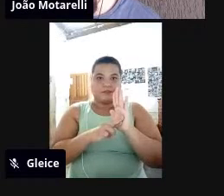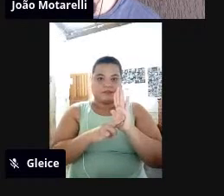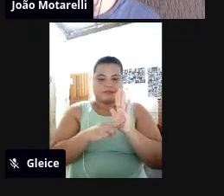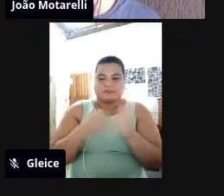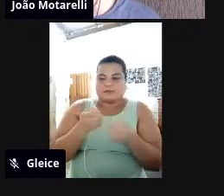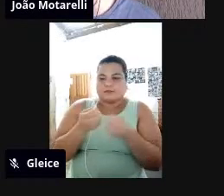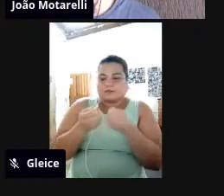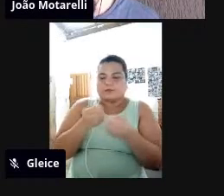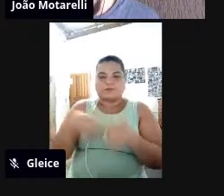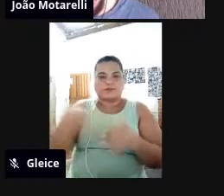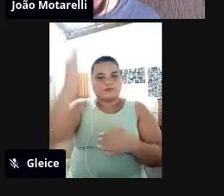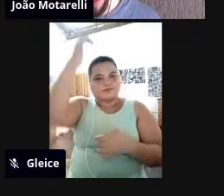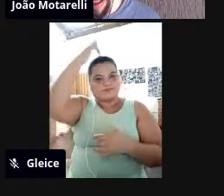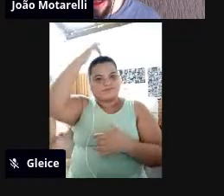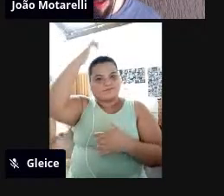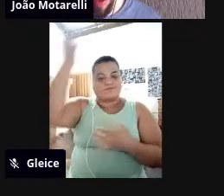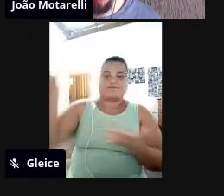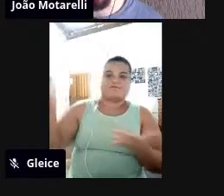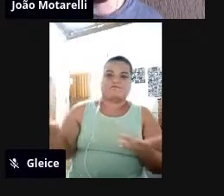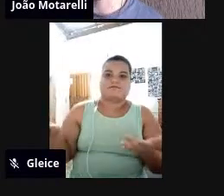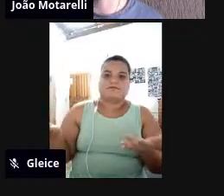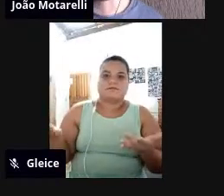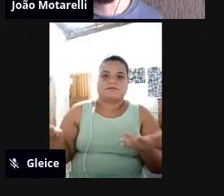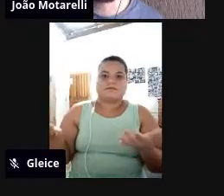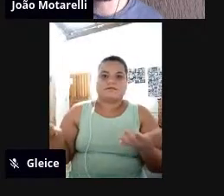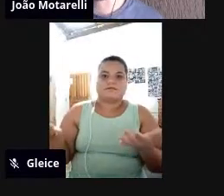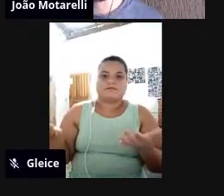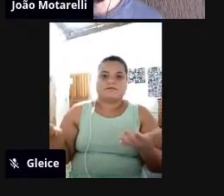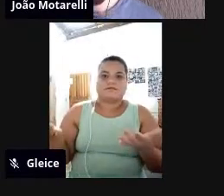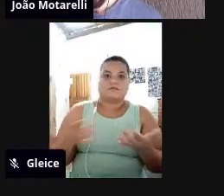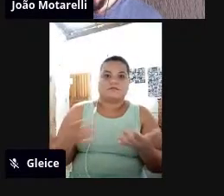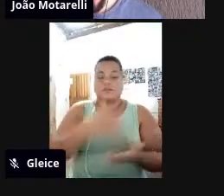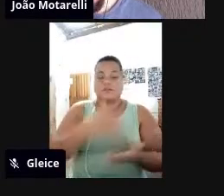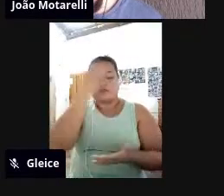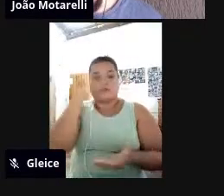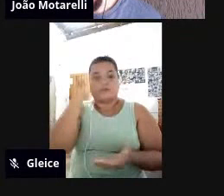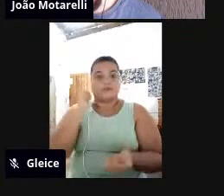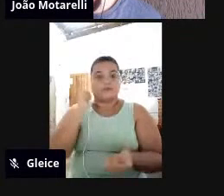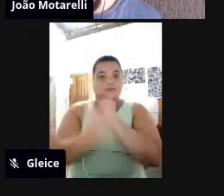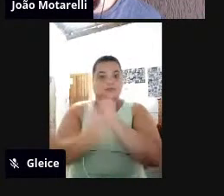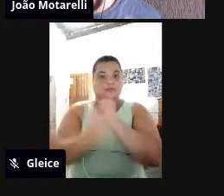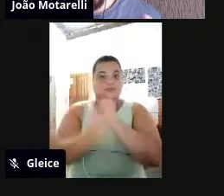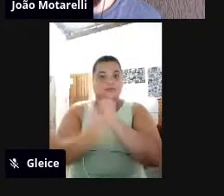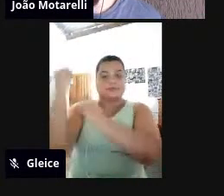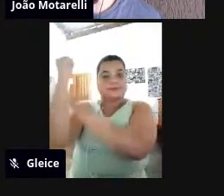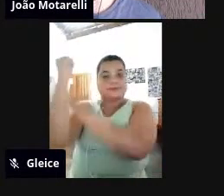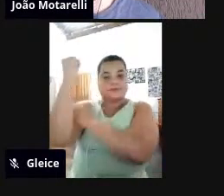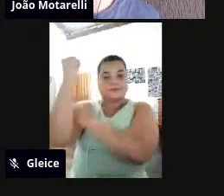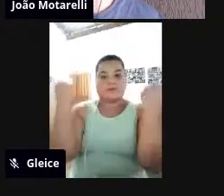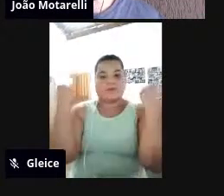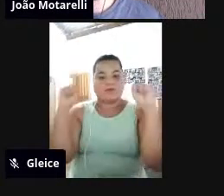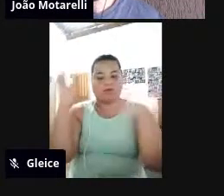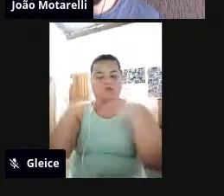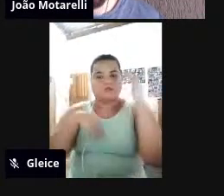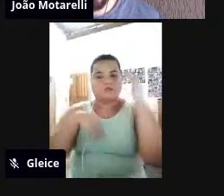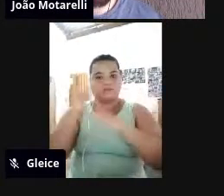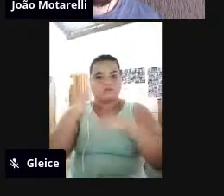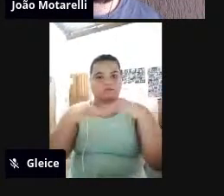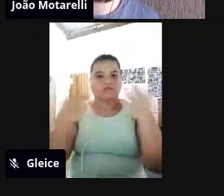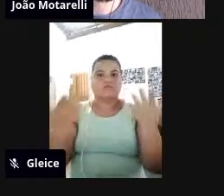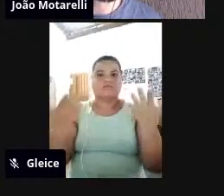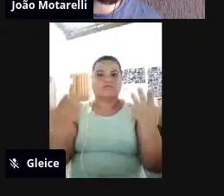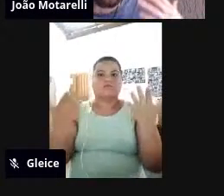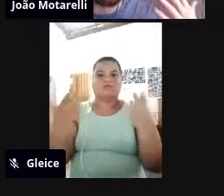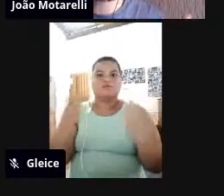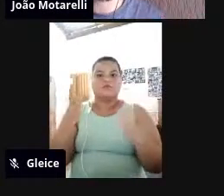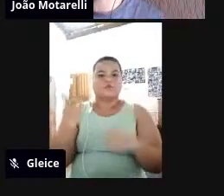acontece? Classicamente, em alguns atletas que eu atendi, fisiculturistas, muitos chegaram em uma fase onde eles não conseguem